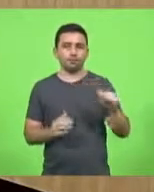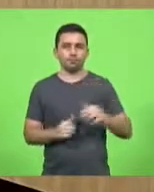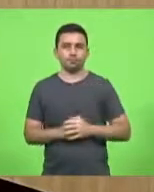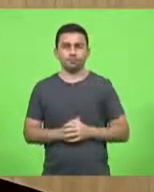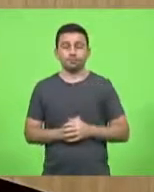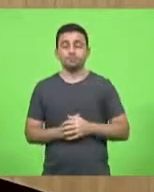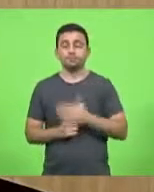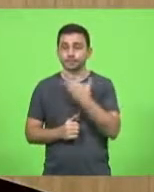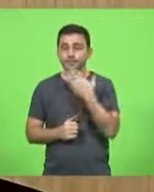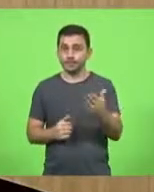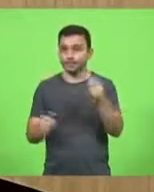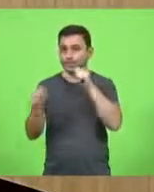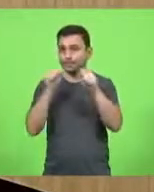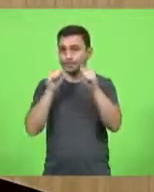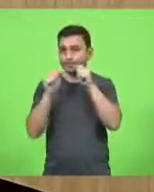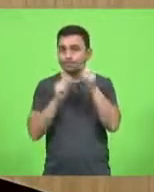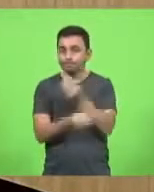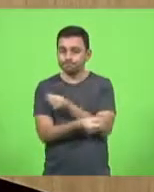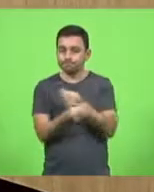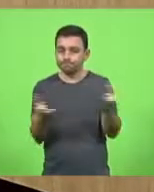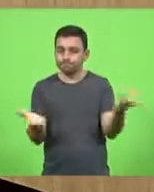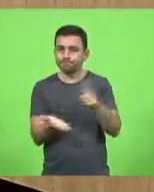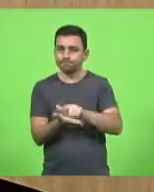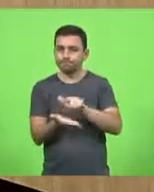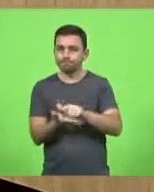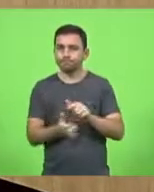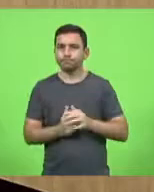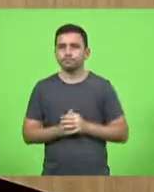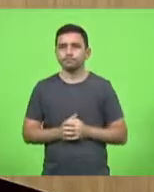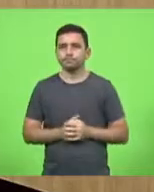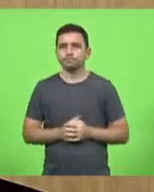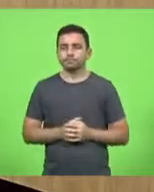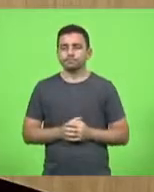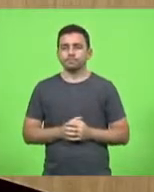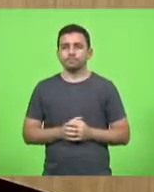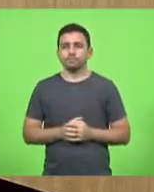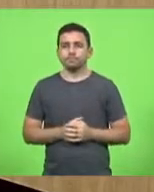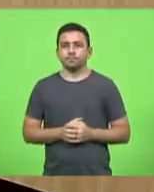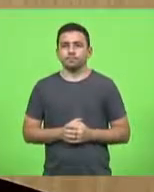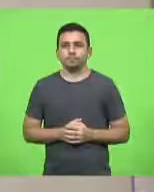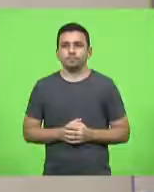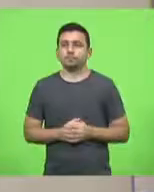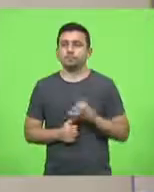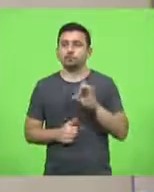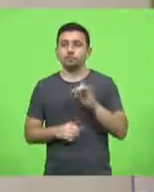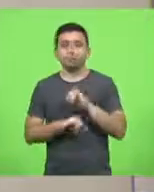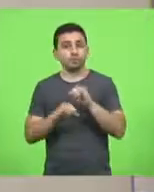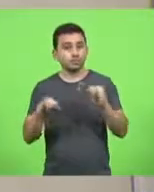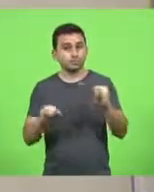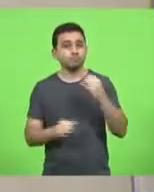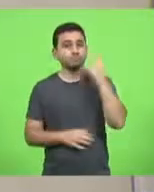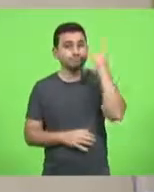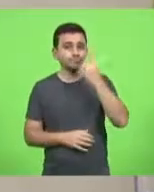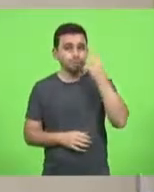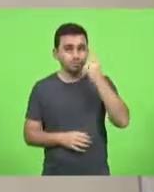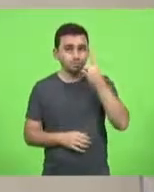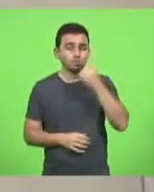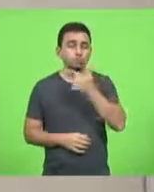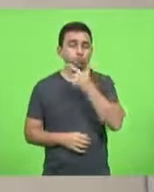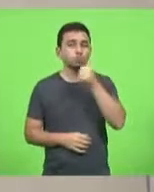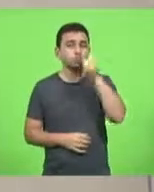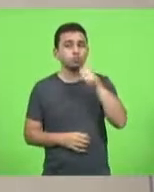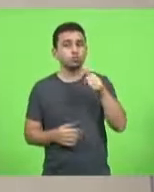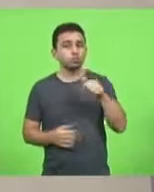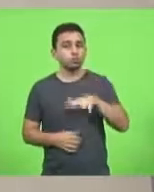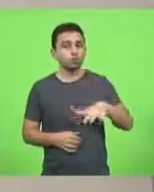assessoria para que proceda à distribuição do expediente. Somente comunicando todos os colegas deputados e deputadas que